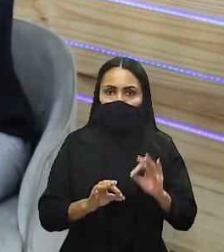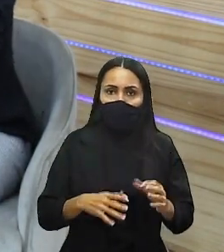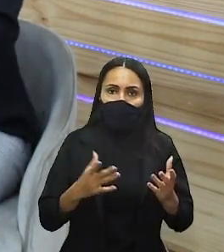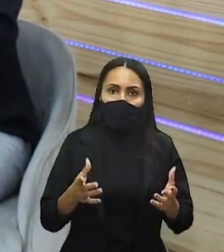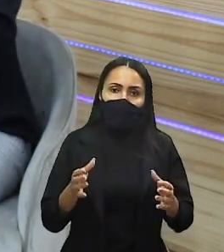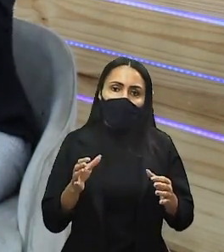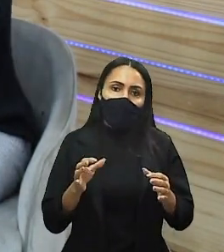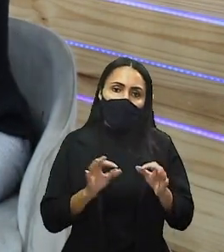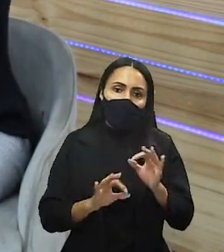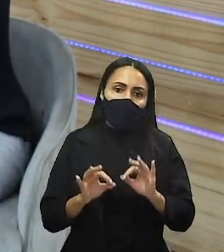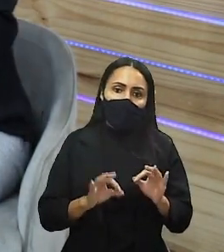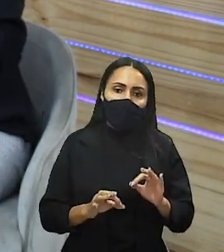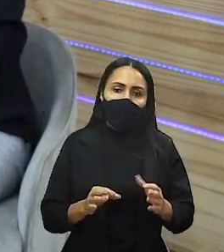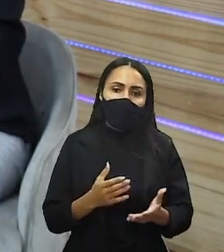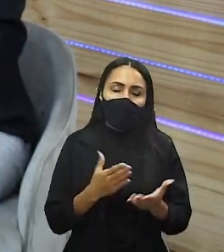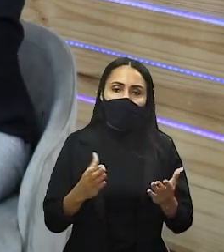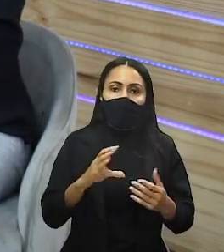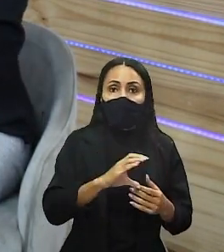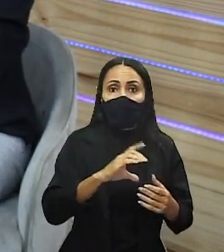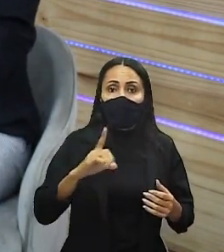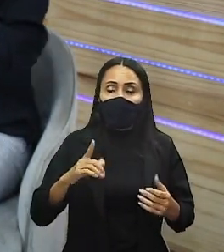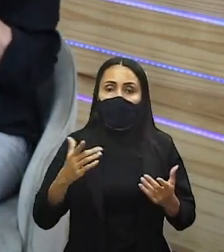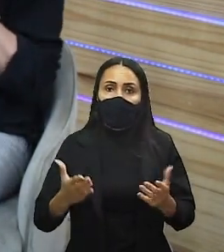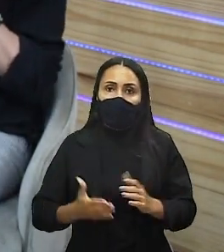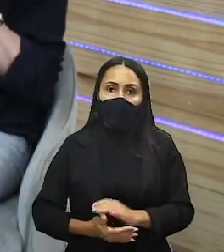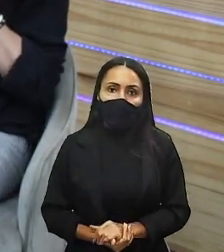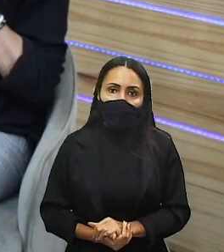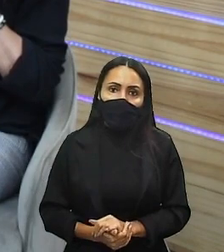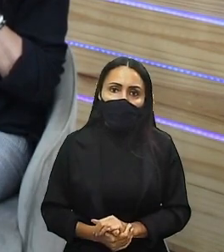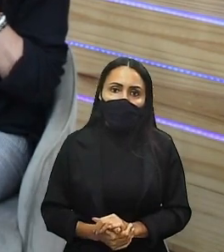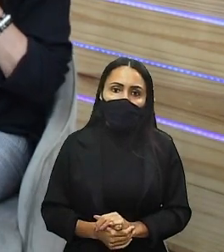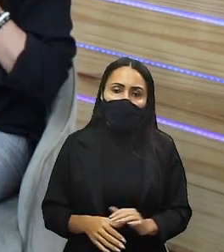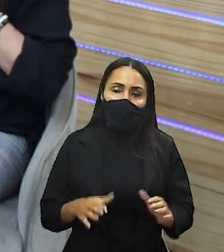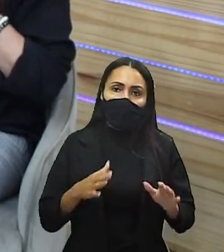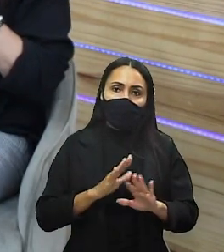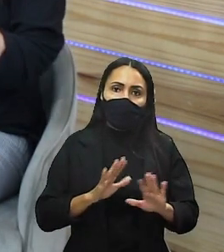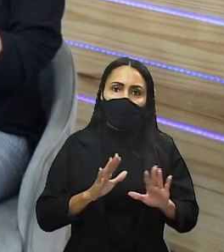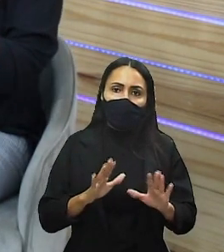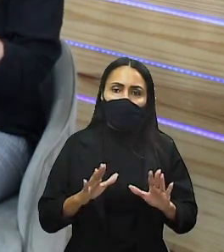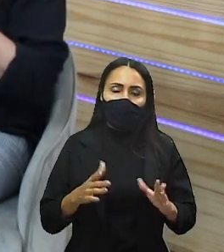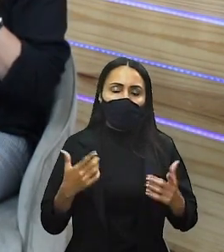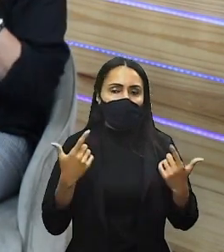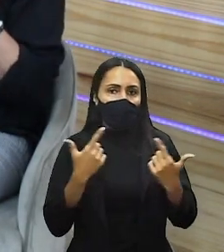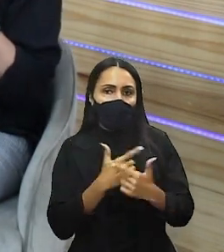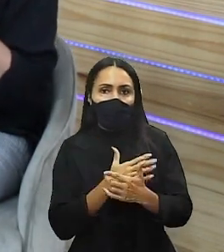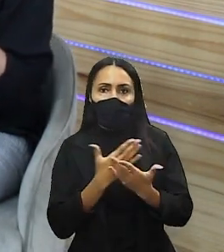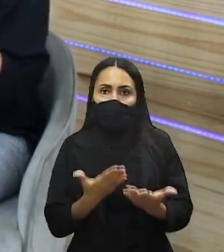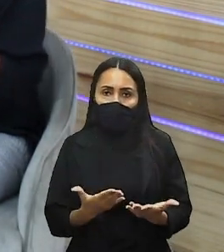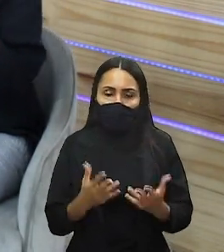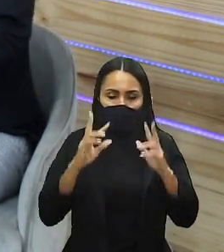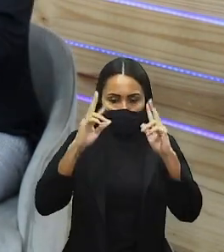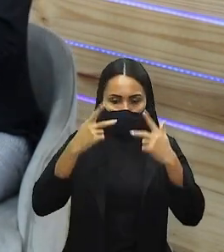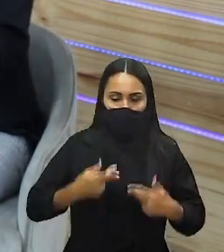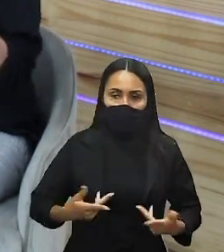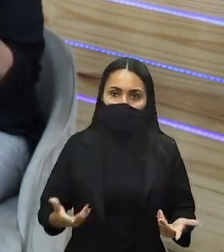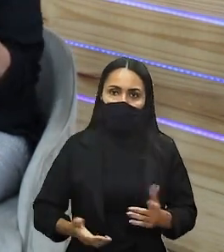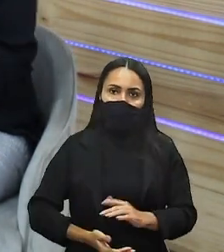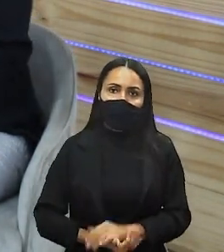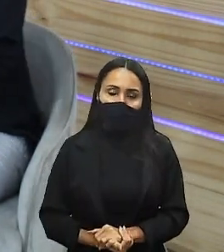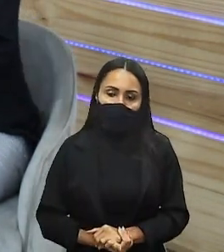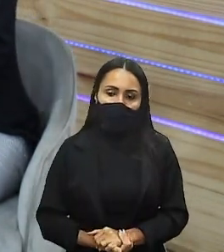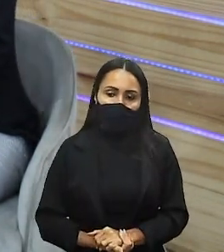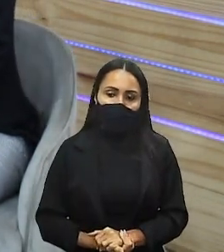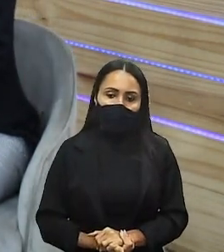tudo organizado, que está tudo classificado, mas você não está com o seu humor, não tem a parte humana, né? Na